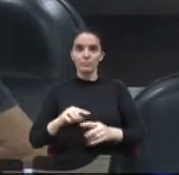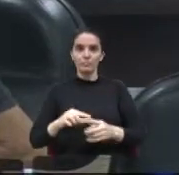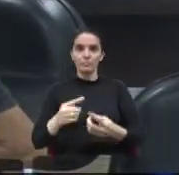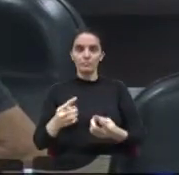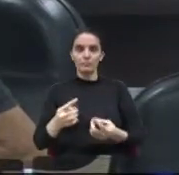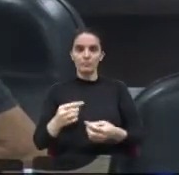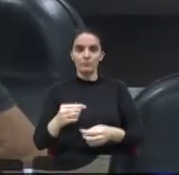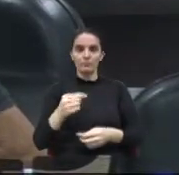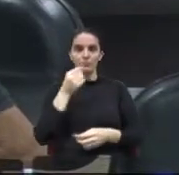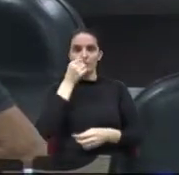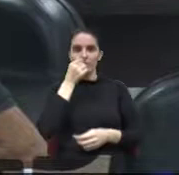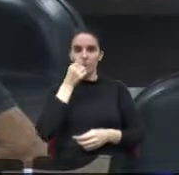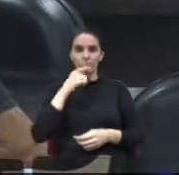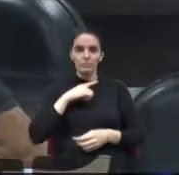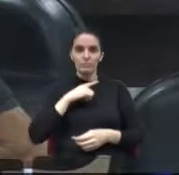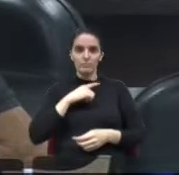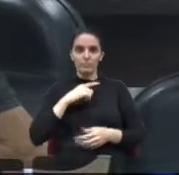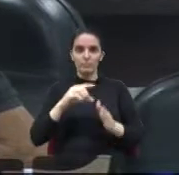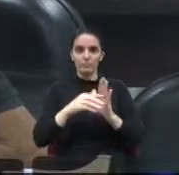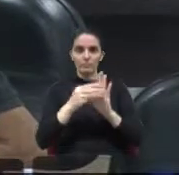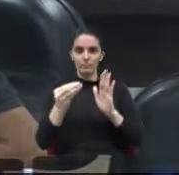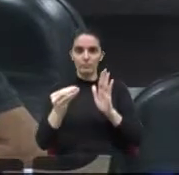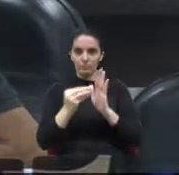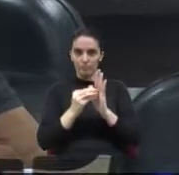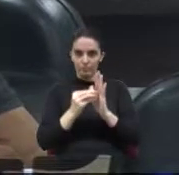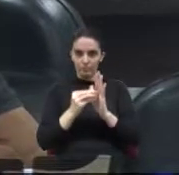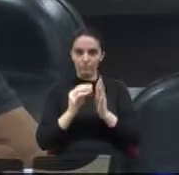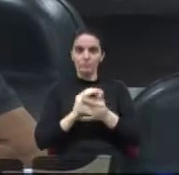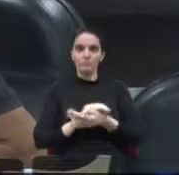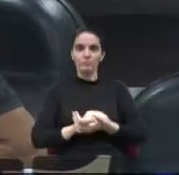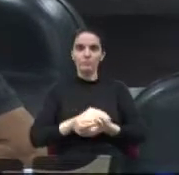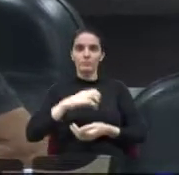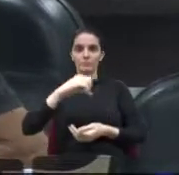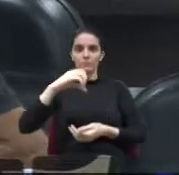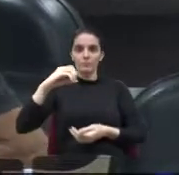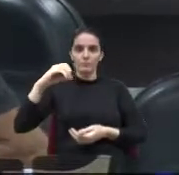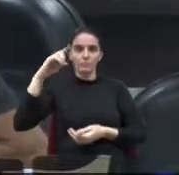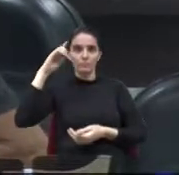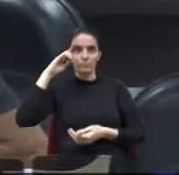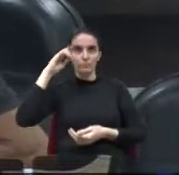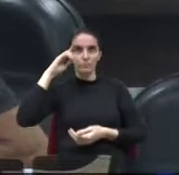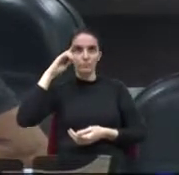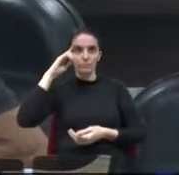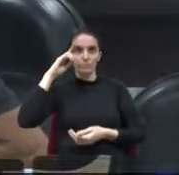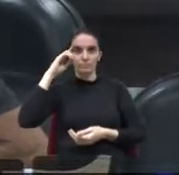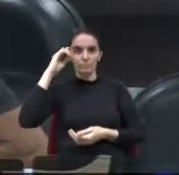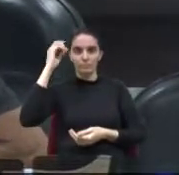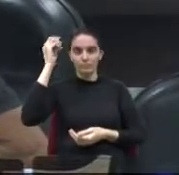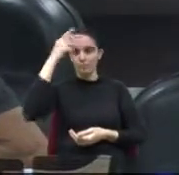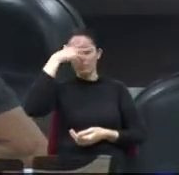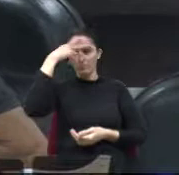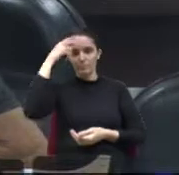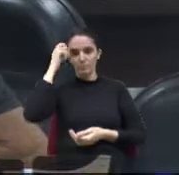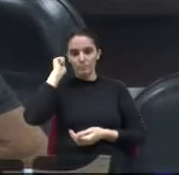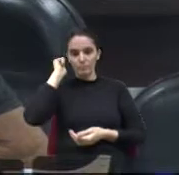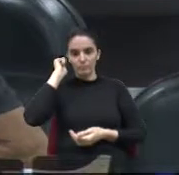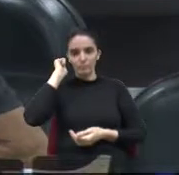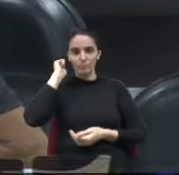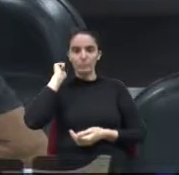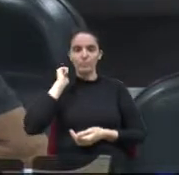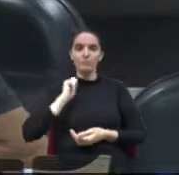vereador Estevão apresentou uma emenda com prazo de 90 dias para que o executivo possa, então,